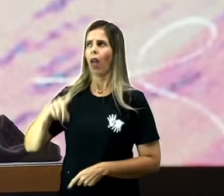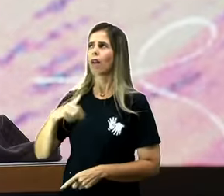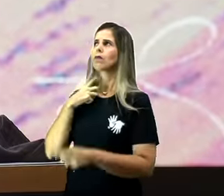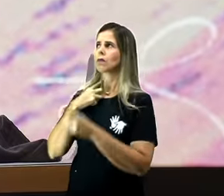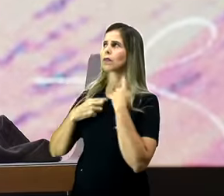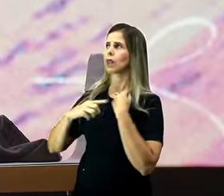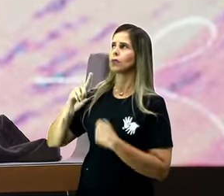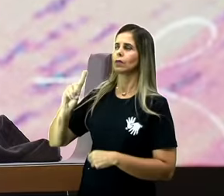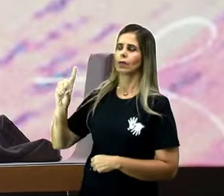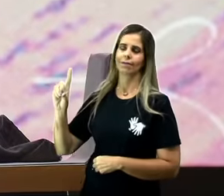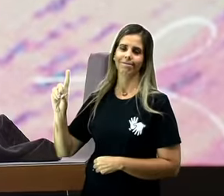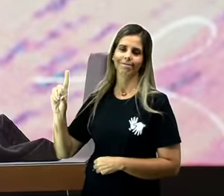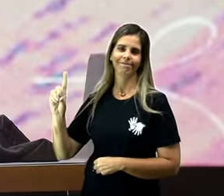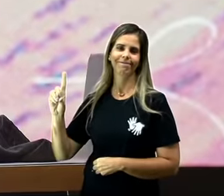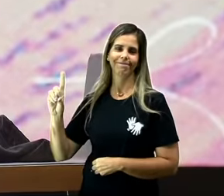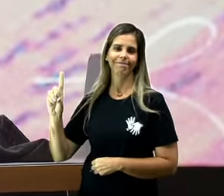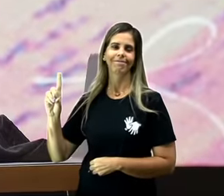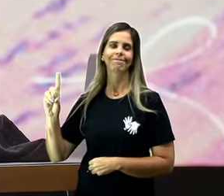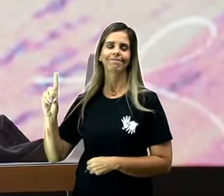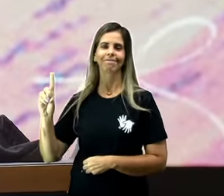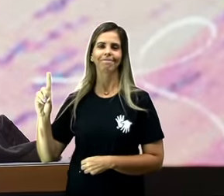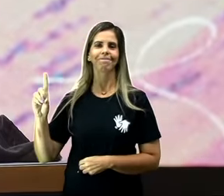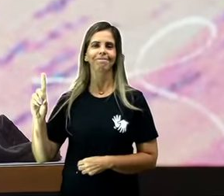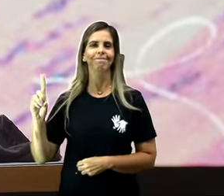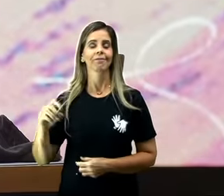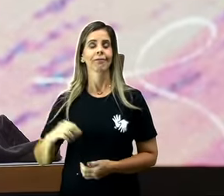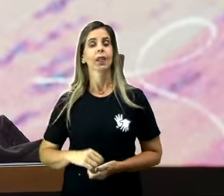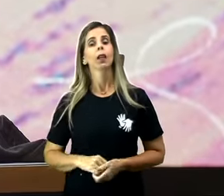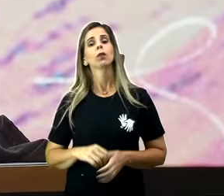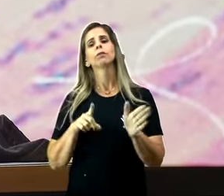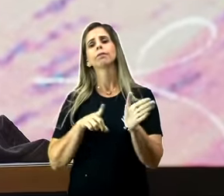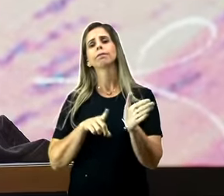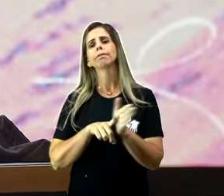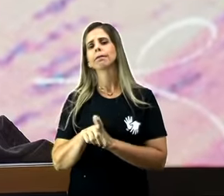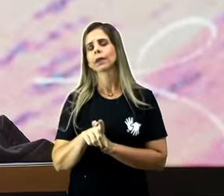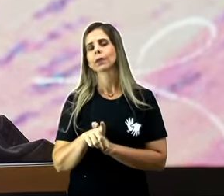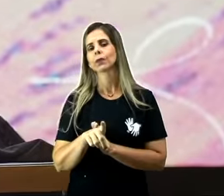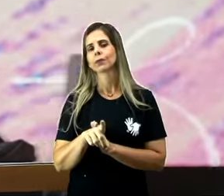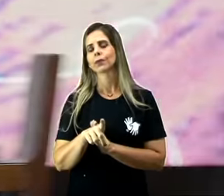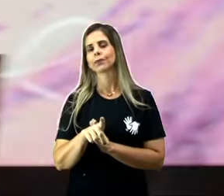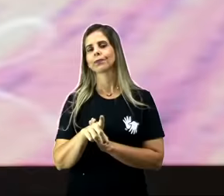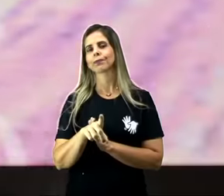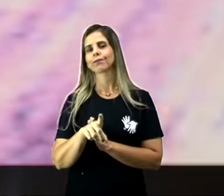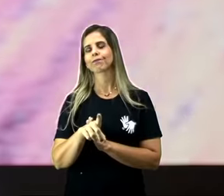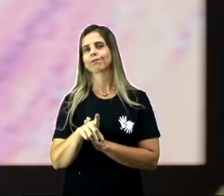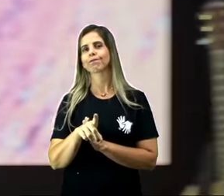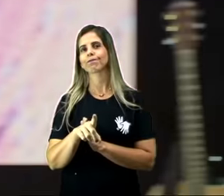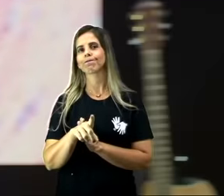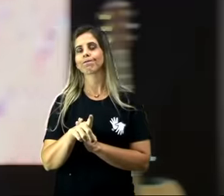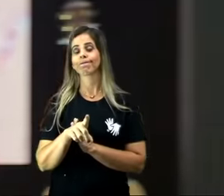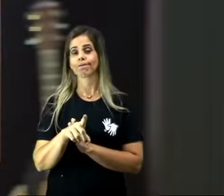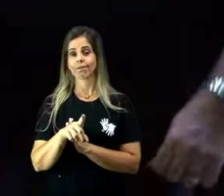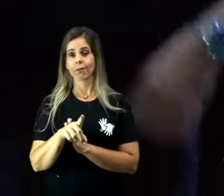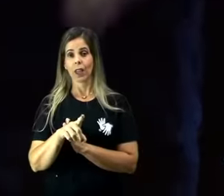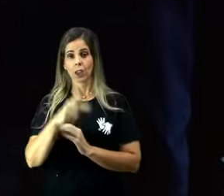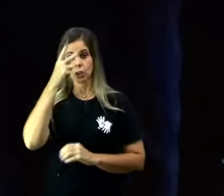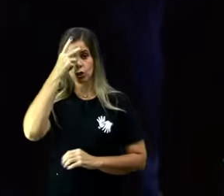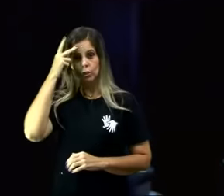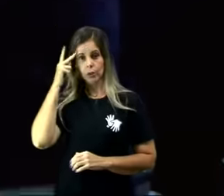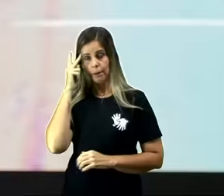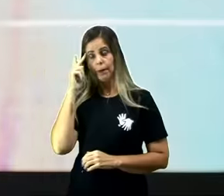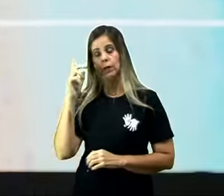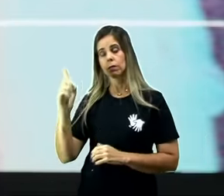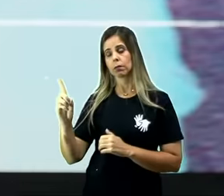isso? E a pergunta que me vem à mente quando alguém comenta isso comigo, porque a gente dentro de gabinete ouve isso o tempo todo: